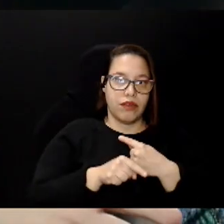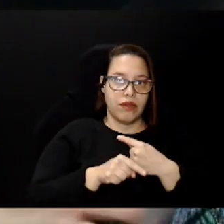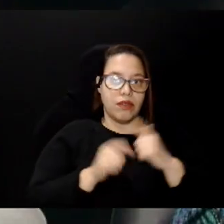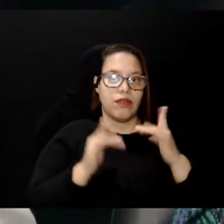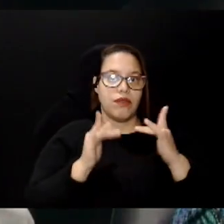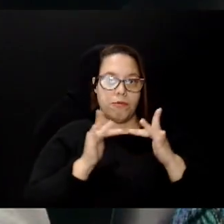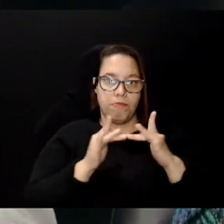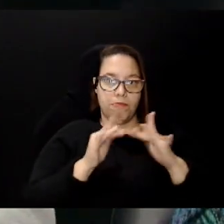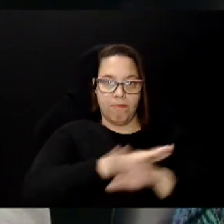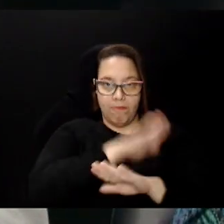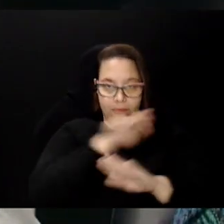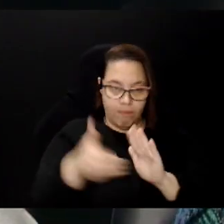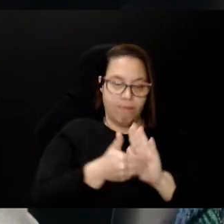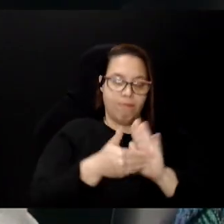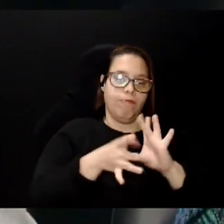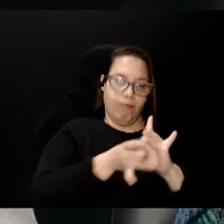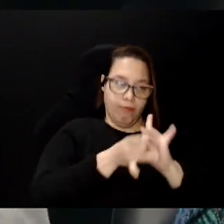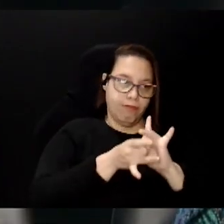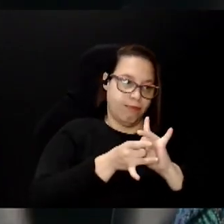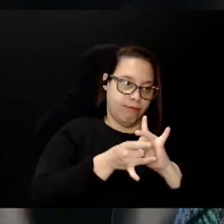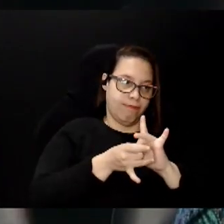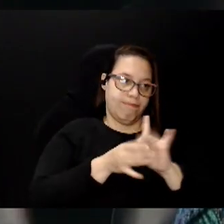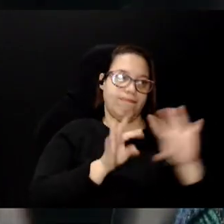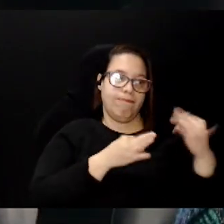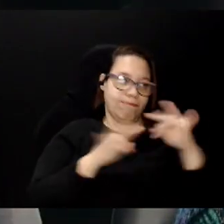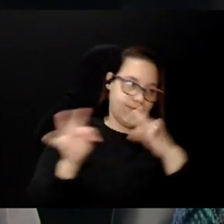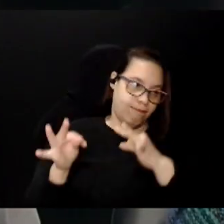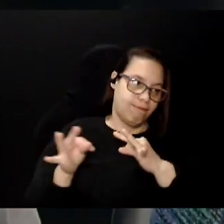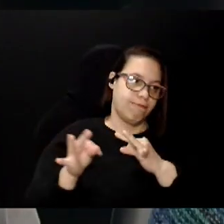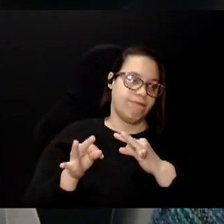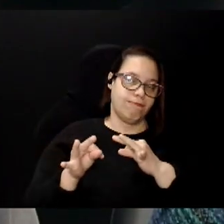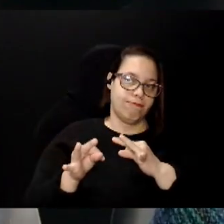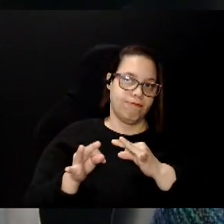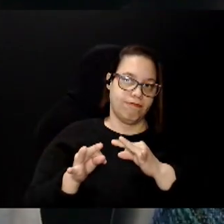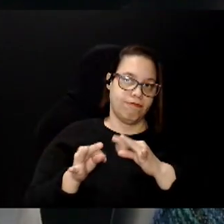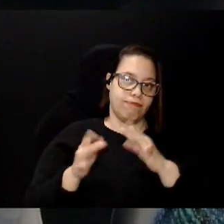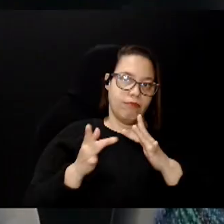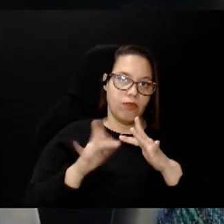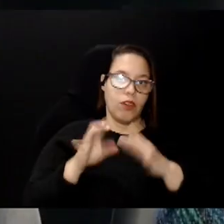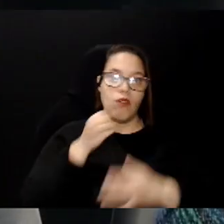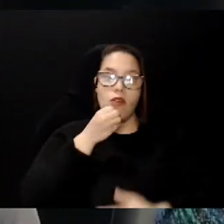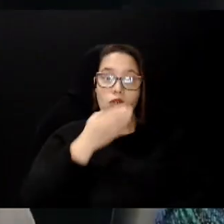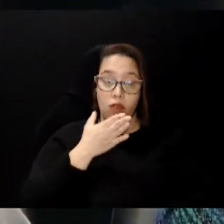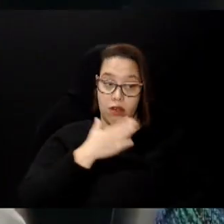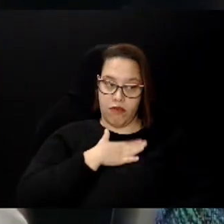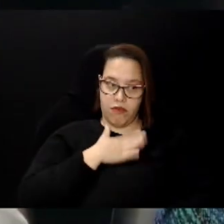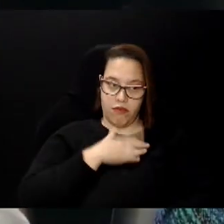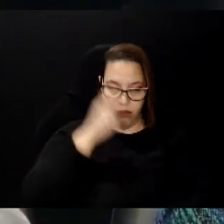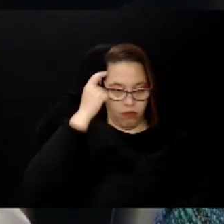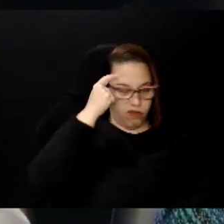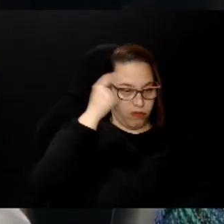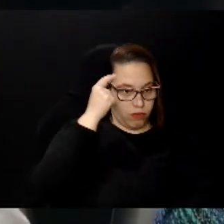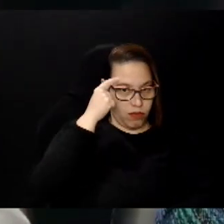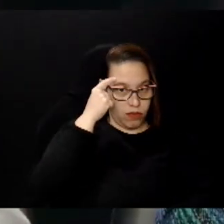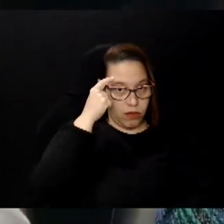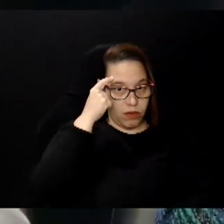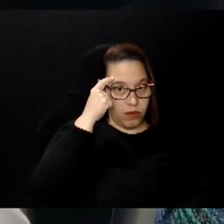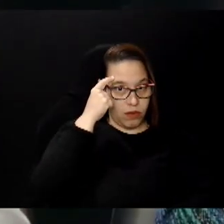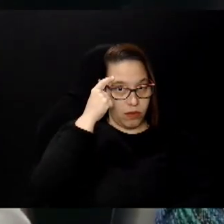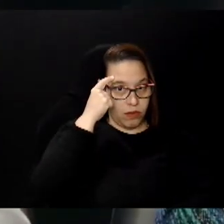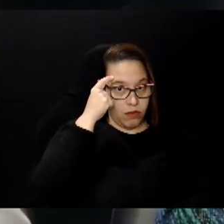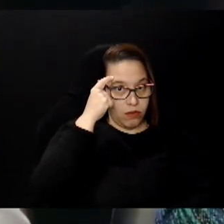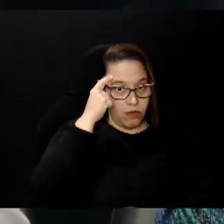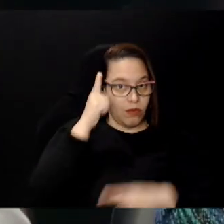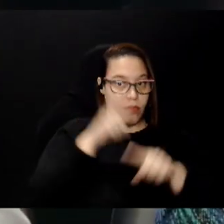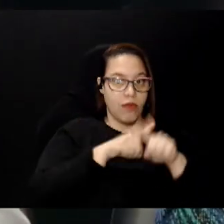inserido num cenário tecnológico, né? Então, eu desligar faz bem para mim, faz bem para eu oxigenar a minha mente. Sim. Mas essa provocação